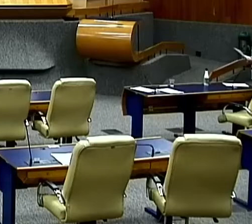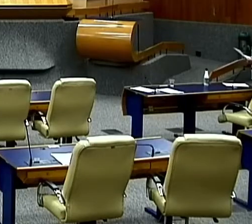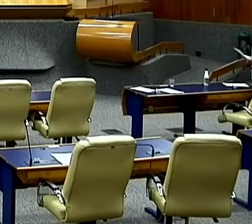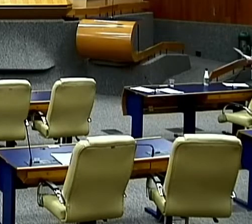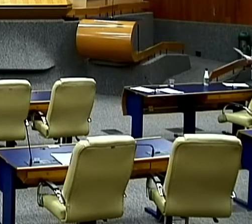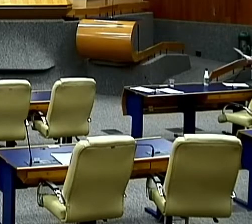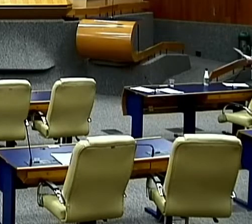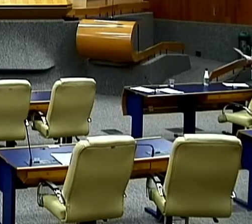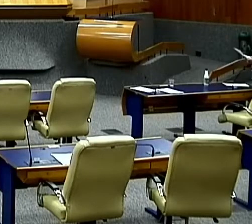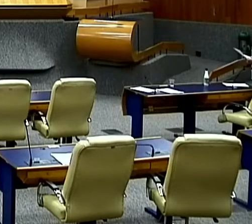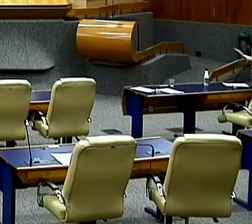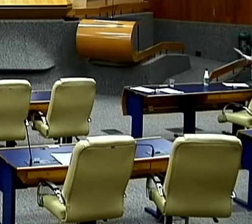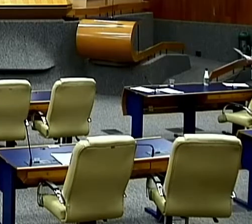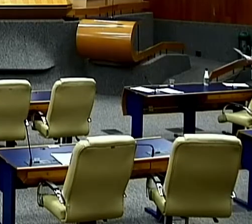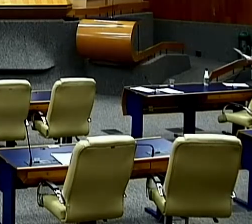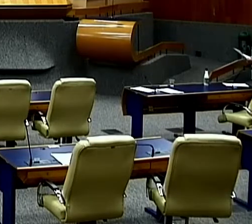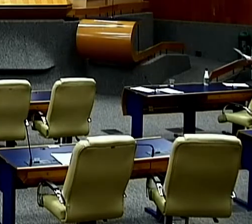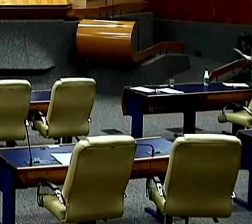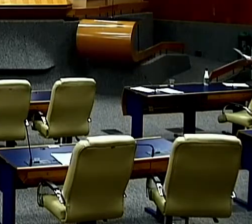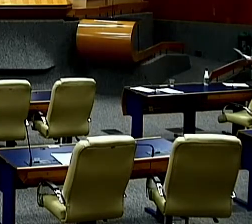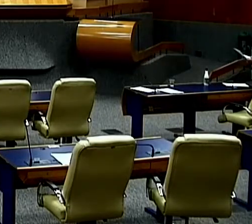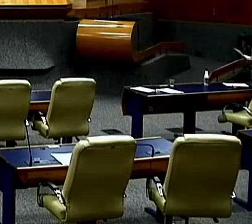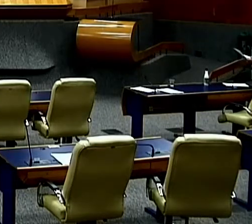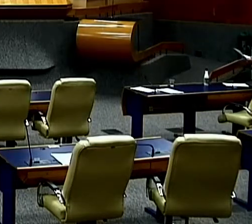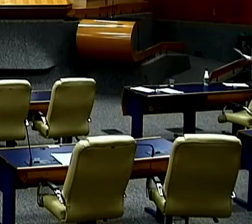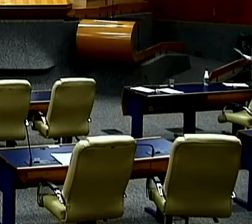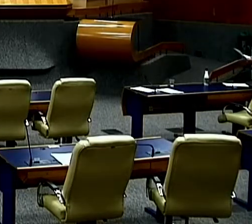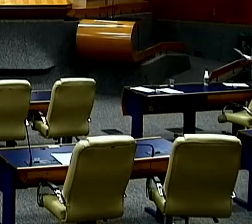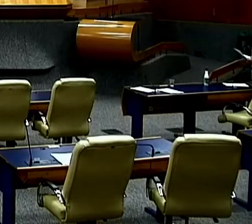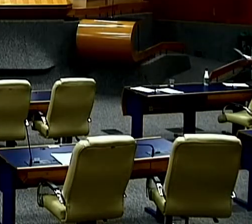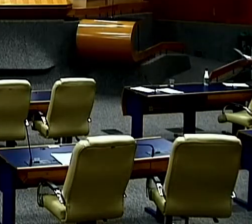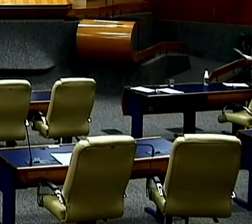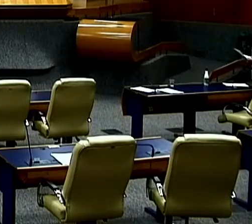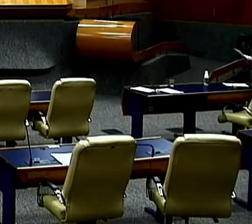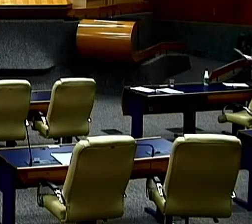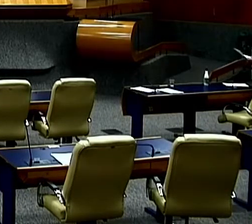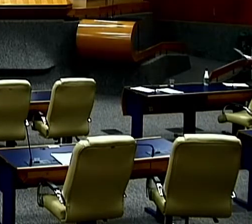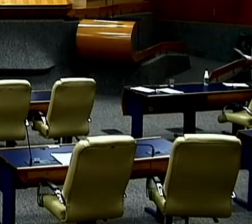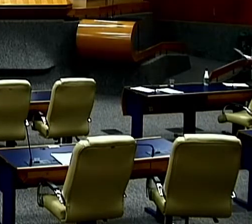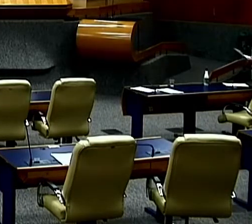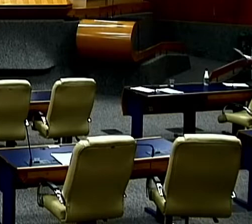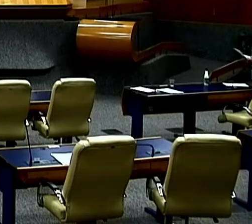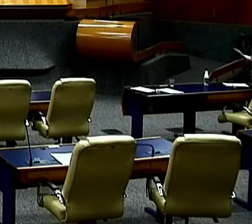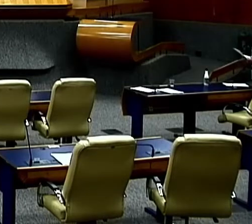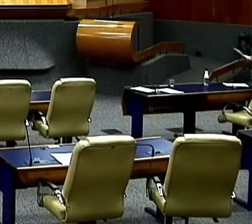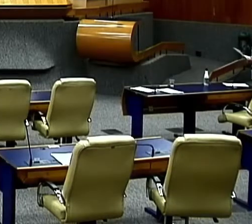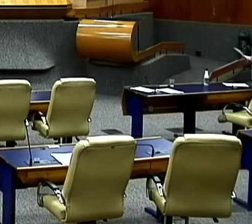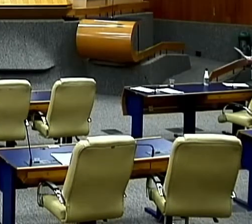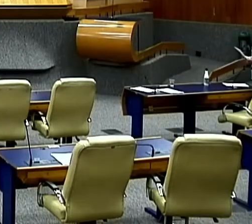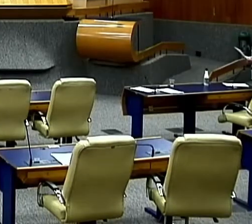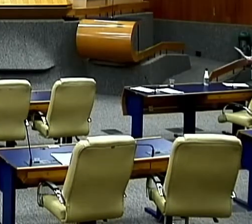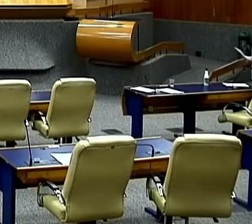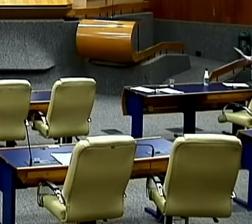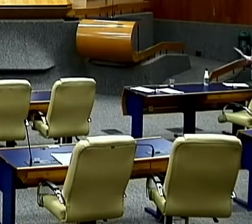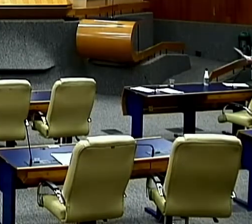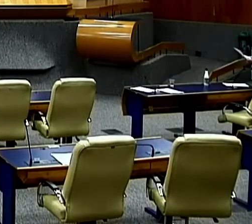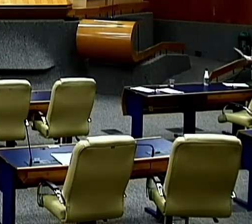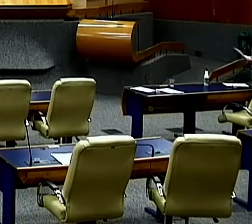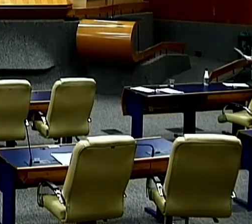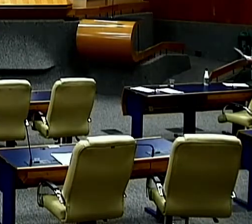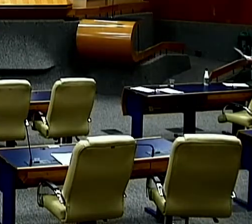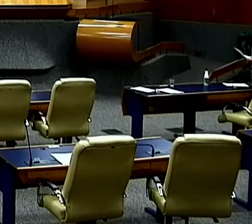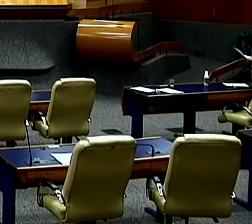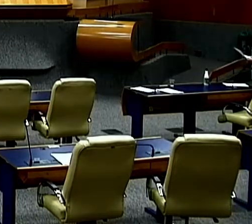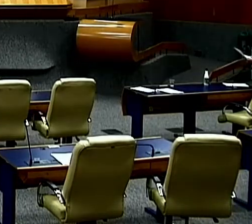Senhor presidente, bom dia. Obrigado por colocar o projeto. Um projeto de suma importância, presidente. Haja vista